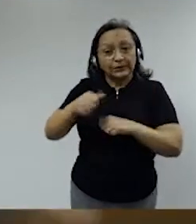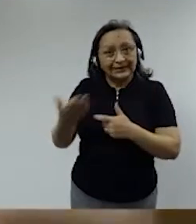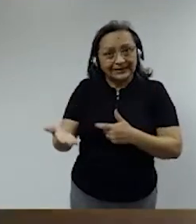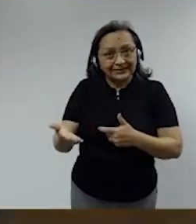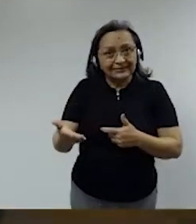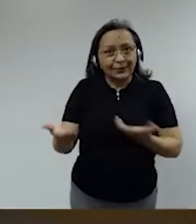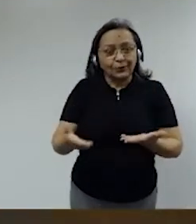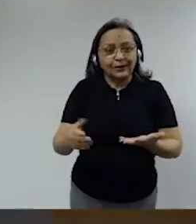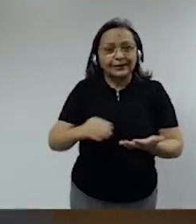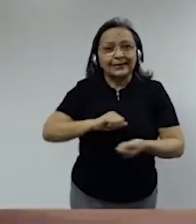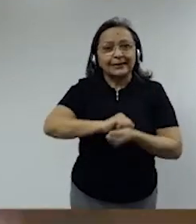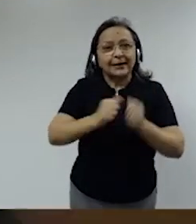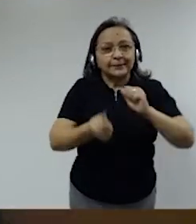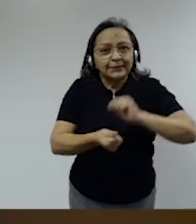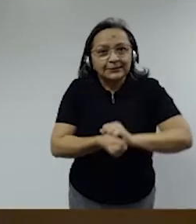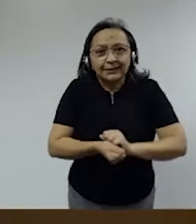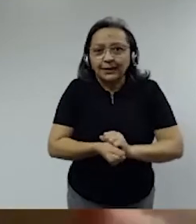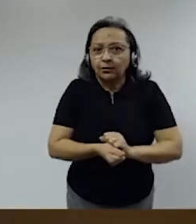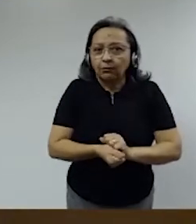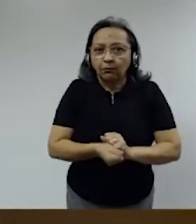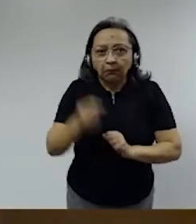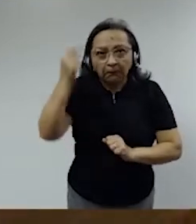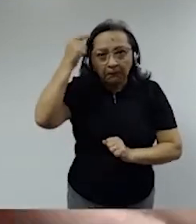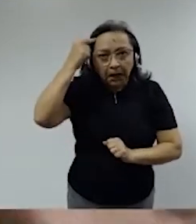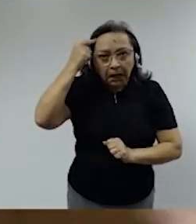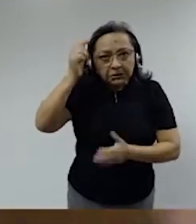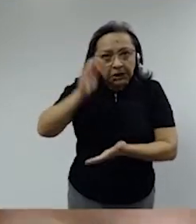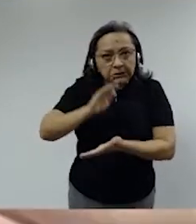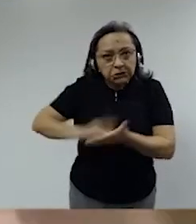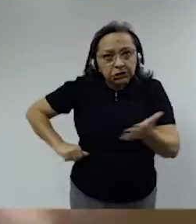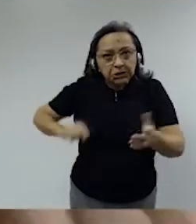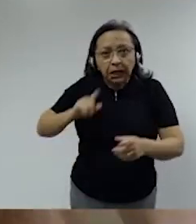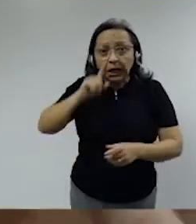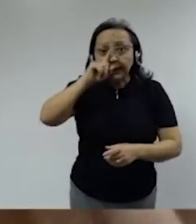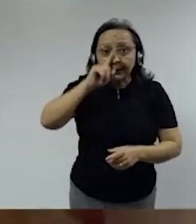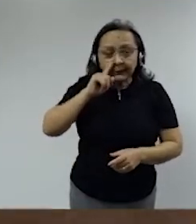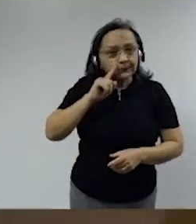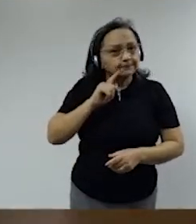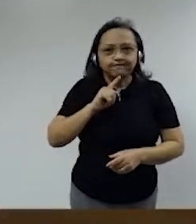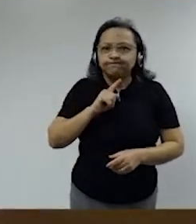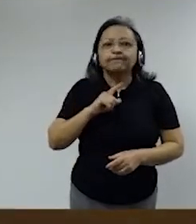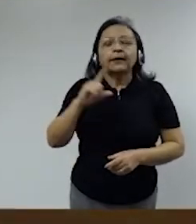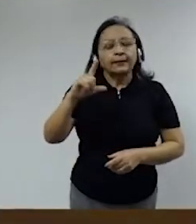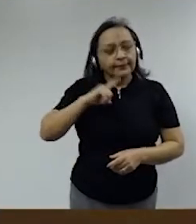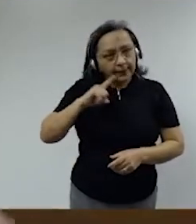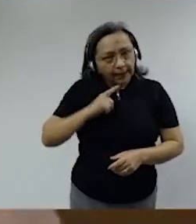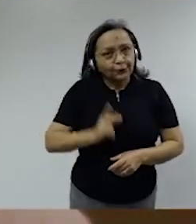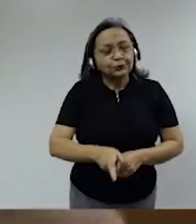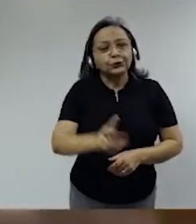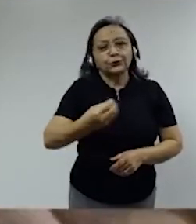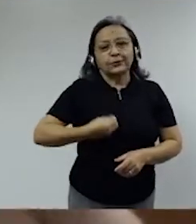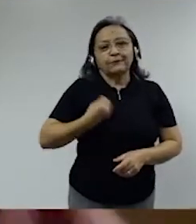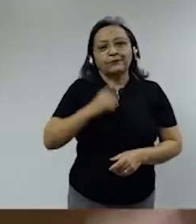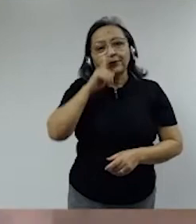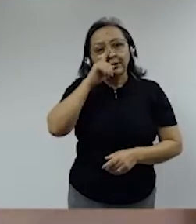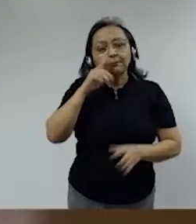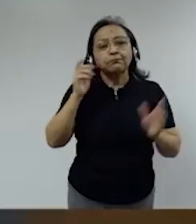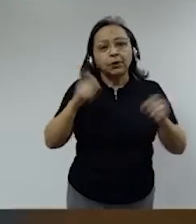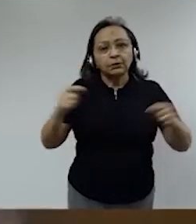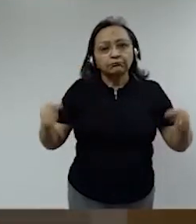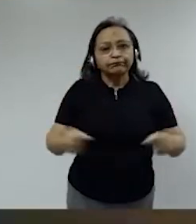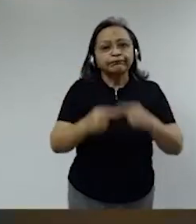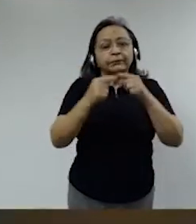afasta todos os direitos e deveres inerentes a essa relação, que pode culminar, quando a sua inobservância,